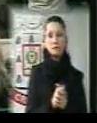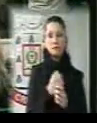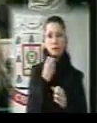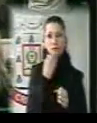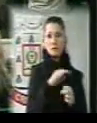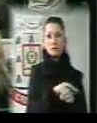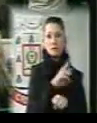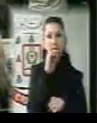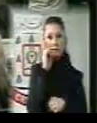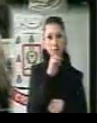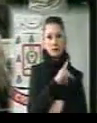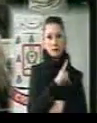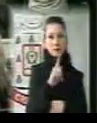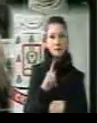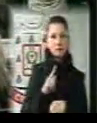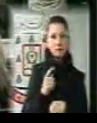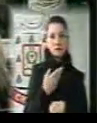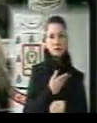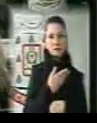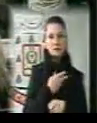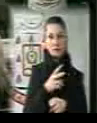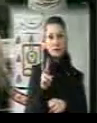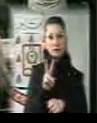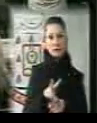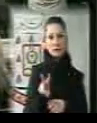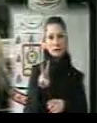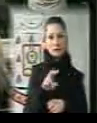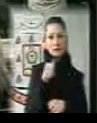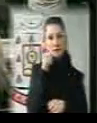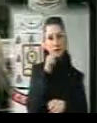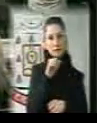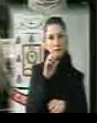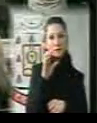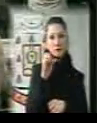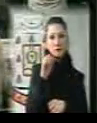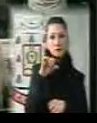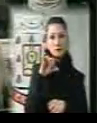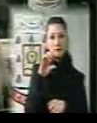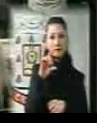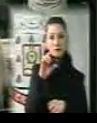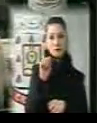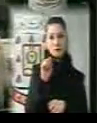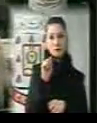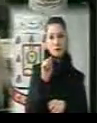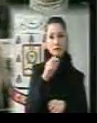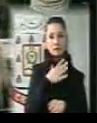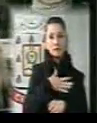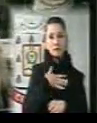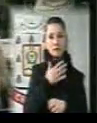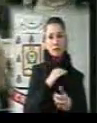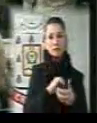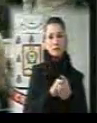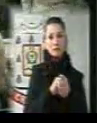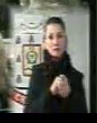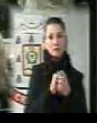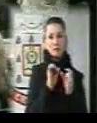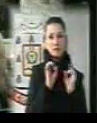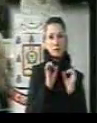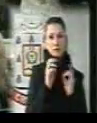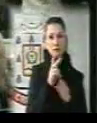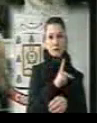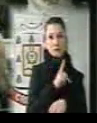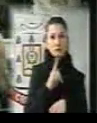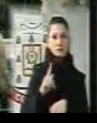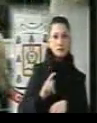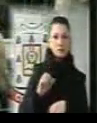Boa noite, senhor presidente, colegas vereadores, vereadora Camila do Nascimento. Gostaria de cumprimentar especialmente ao presidente da